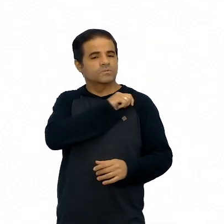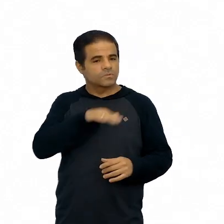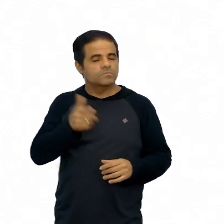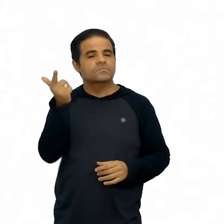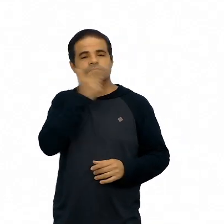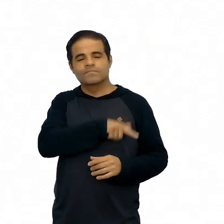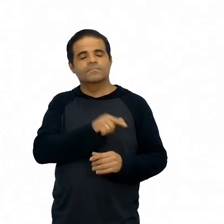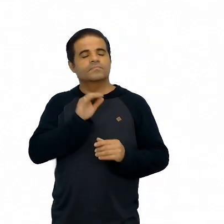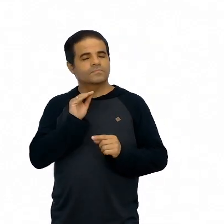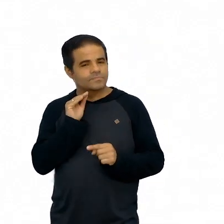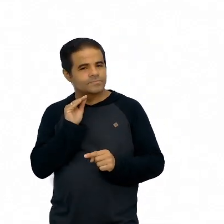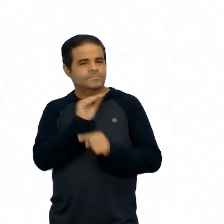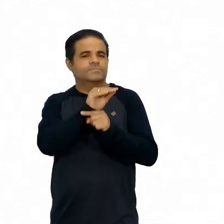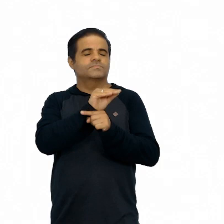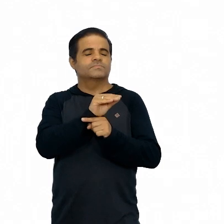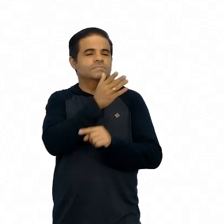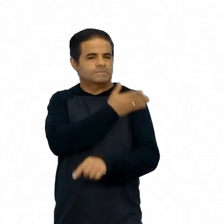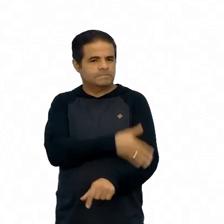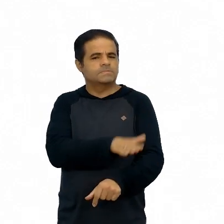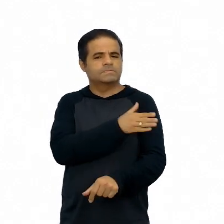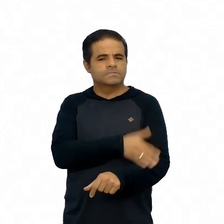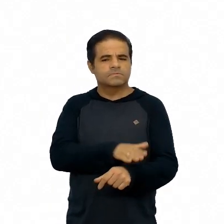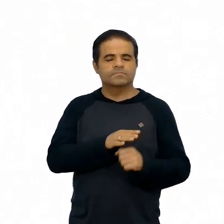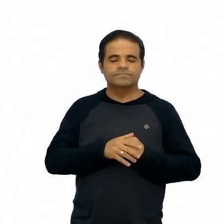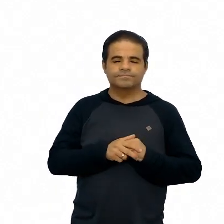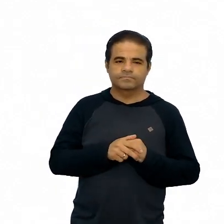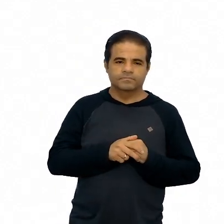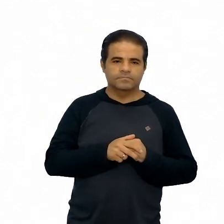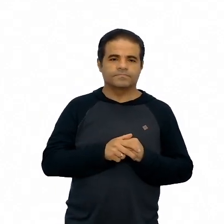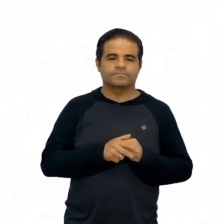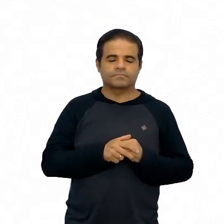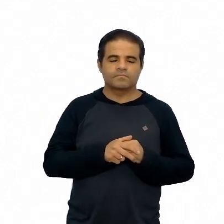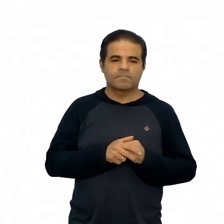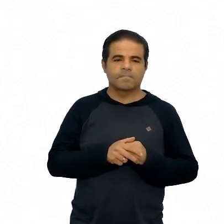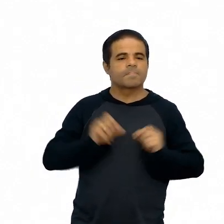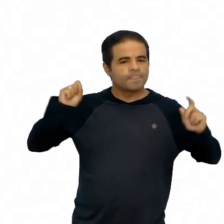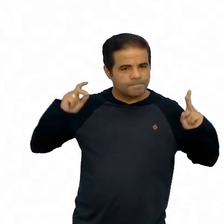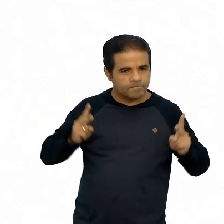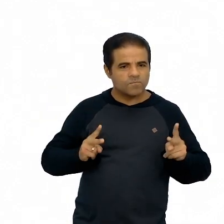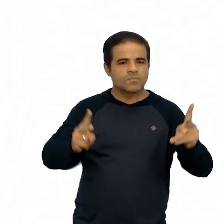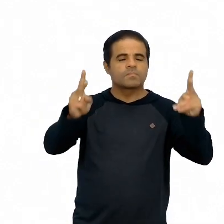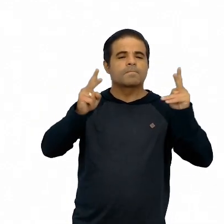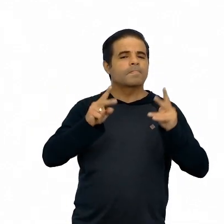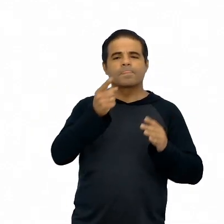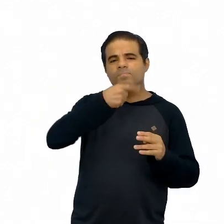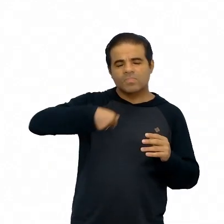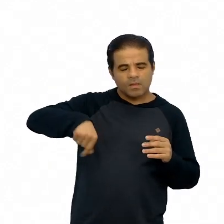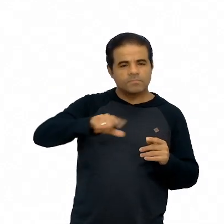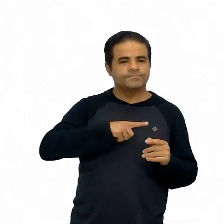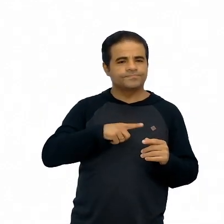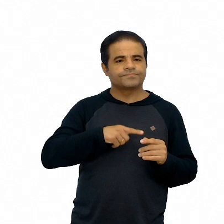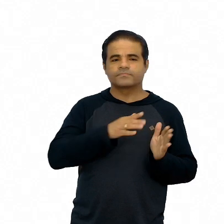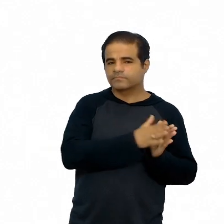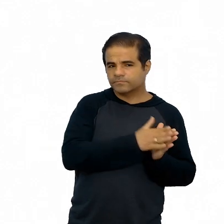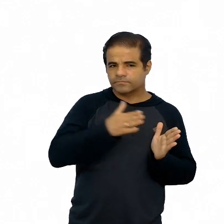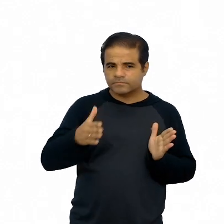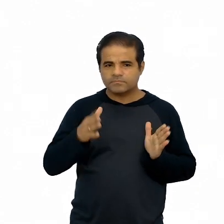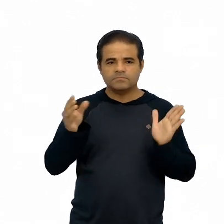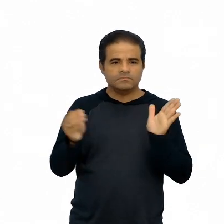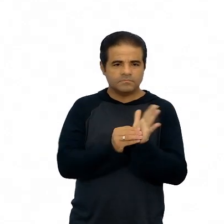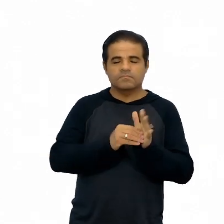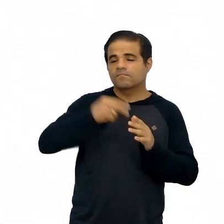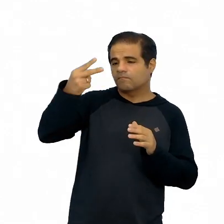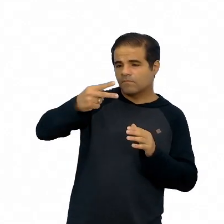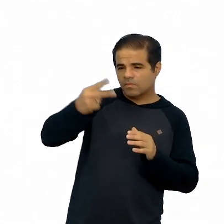conseguir dar conta desse tipo de exercício. Bom, continuando para nós aí, o que nós temos aí? Nós temos um